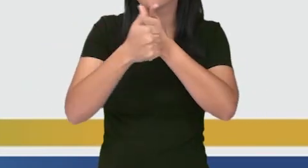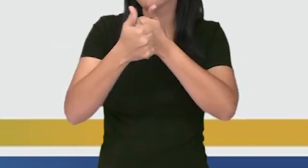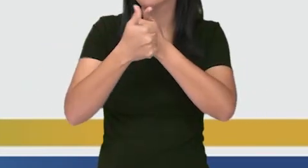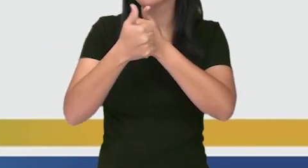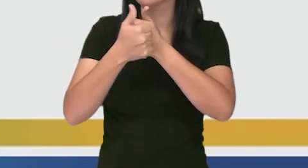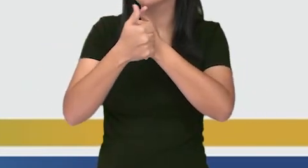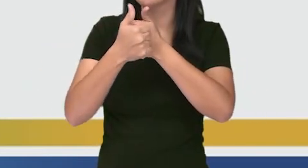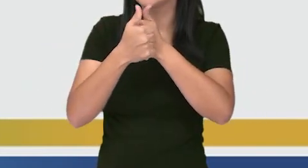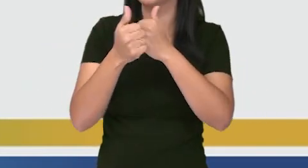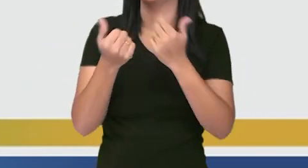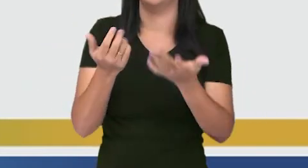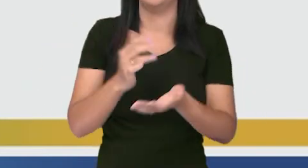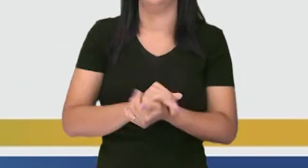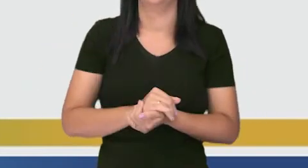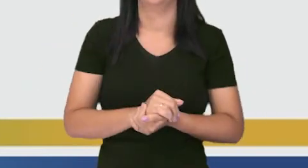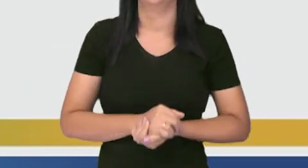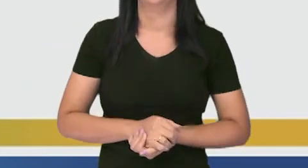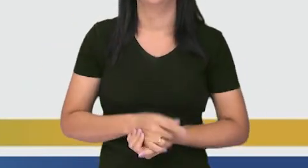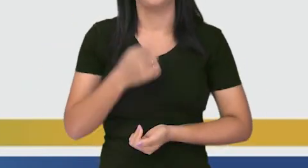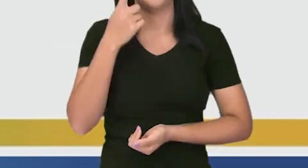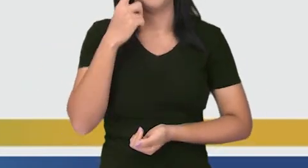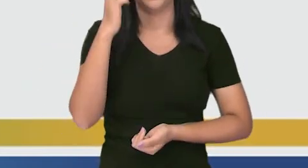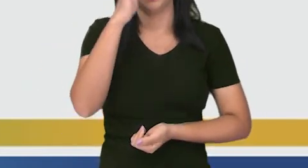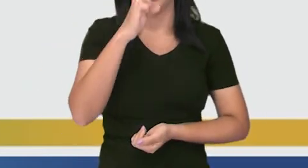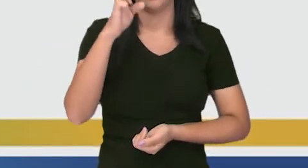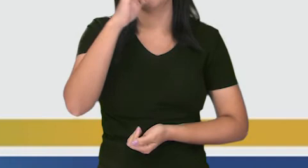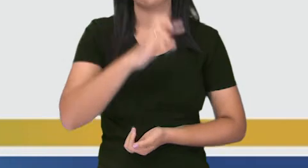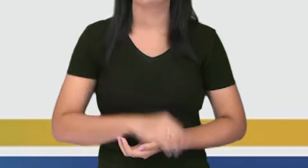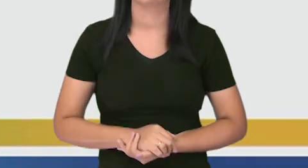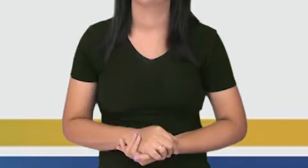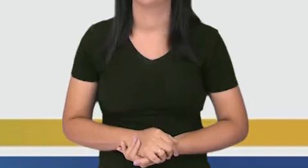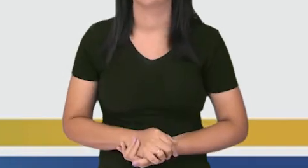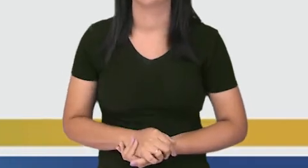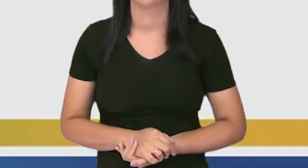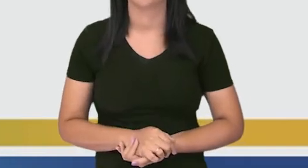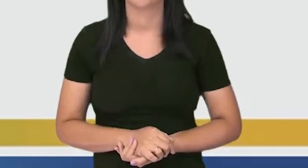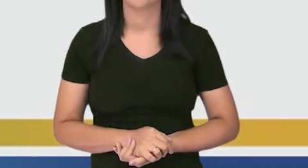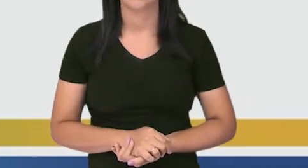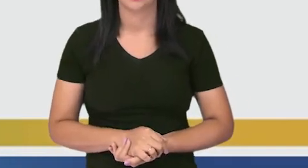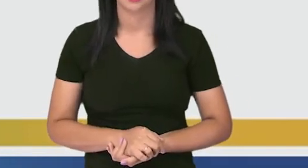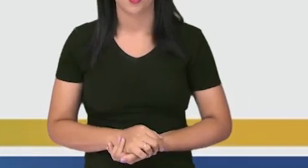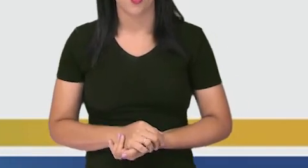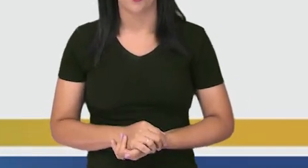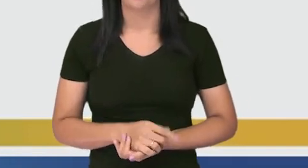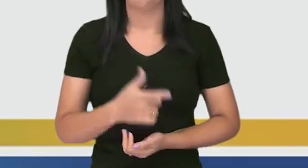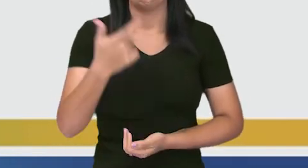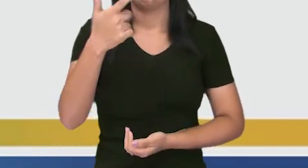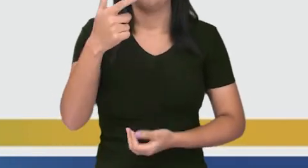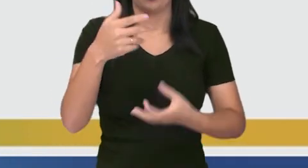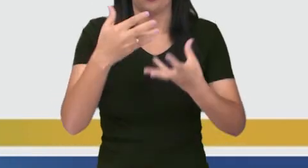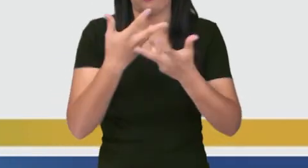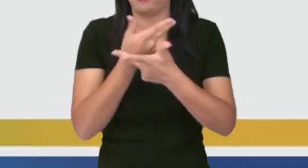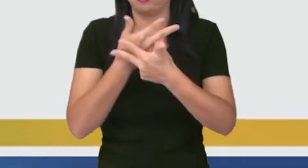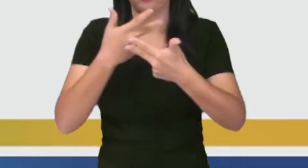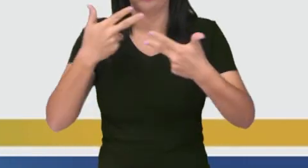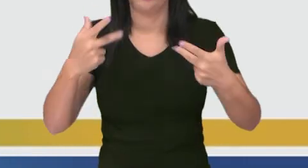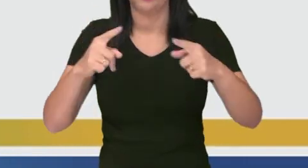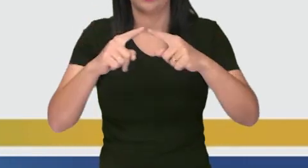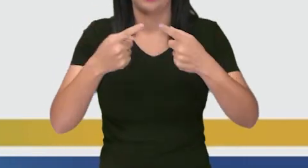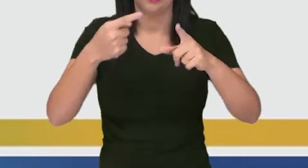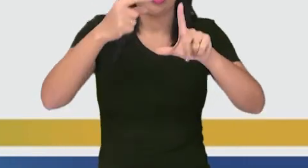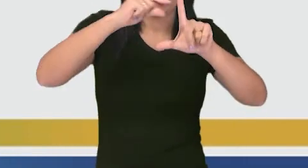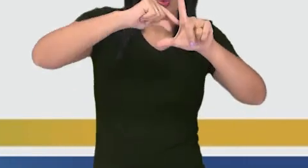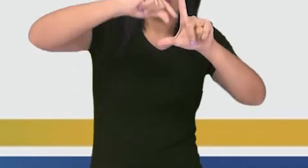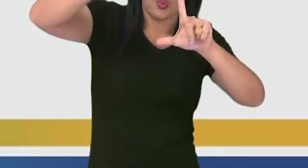aproximado umas das outras então Observe eles nem são muitos alto e também